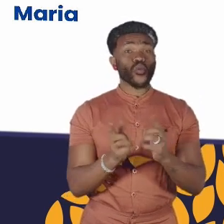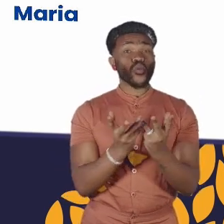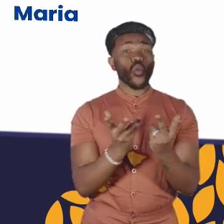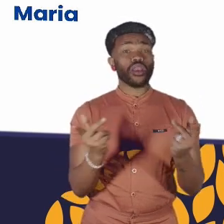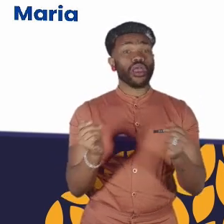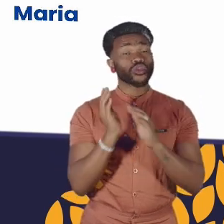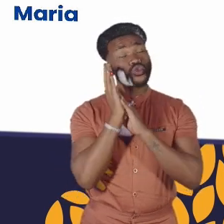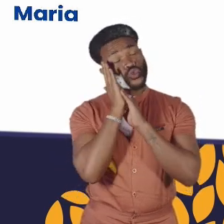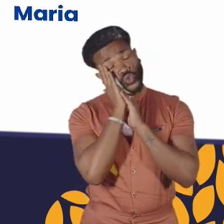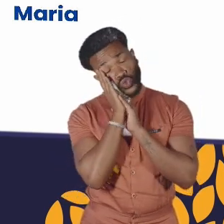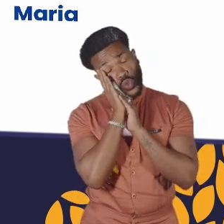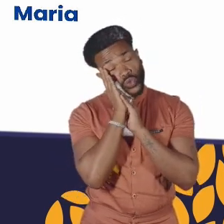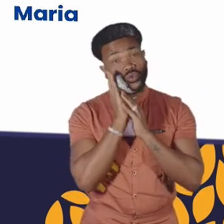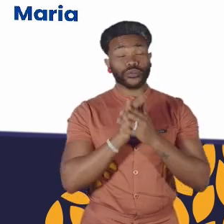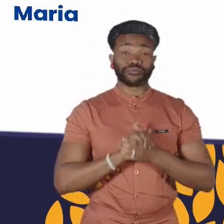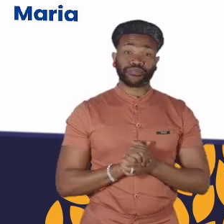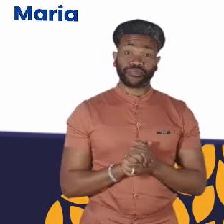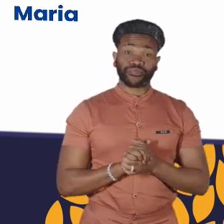qualidade do sono.